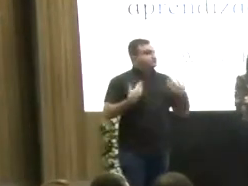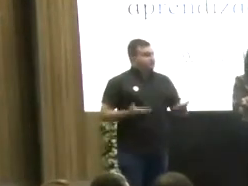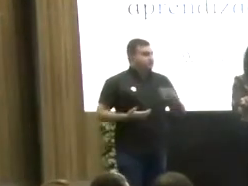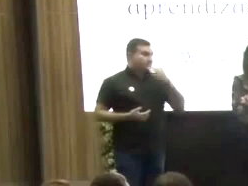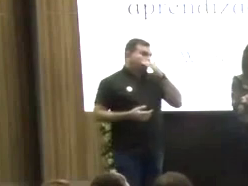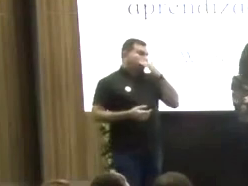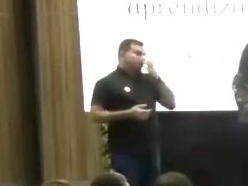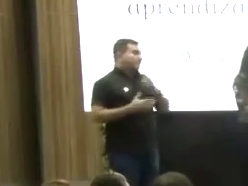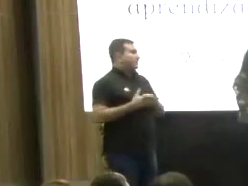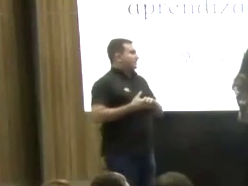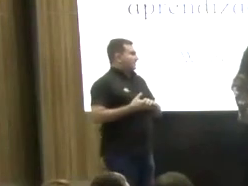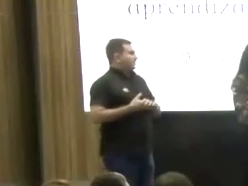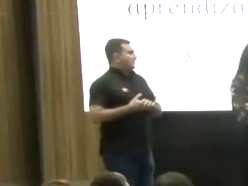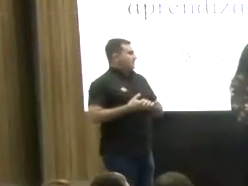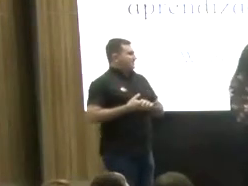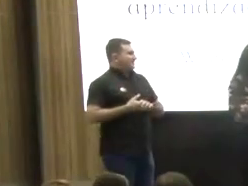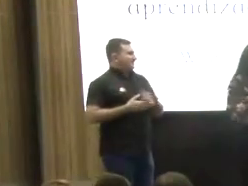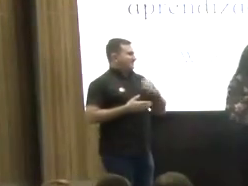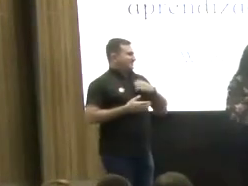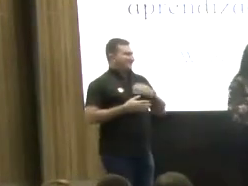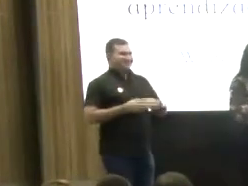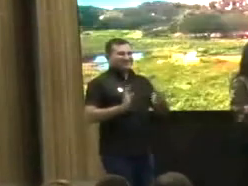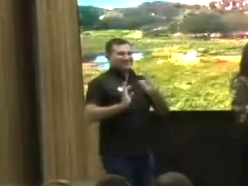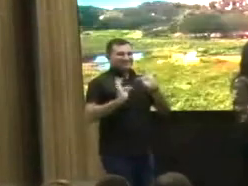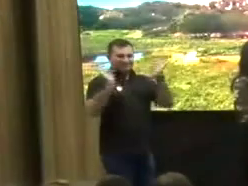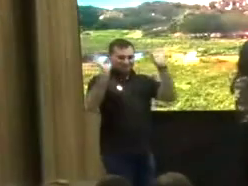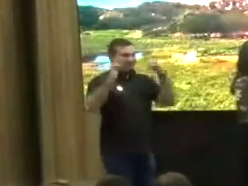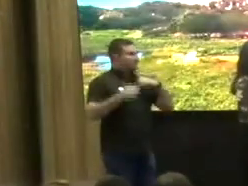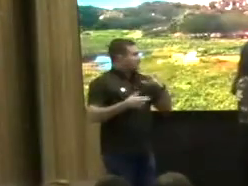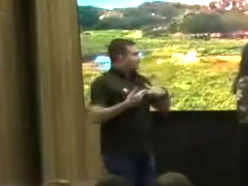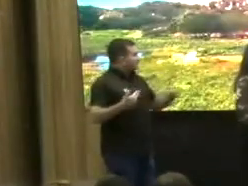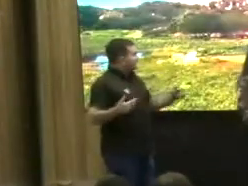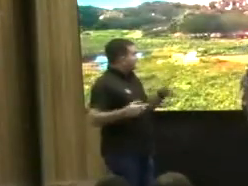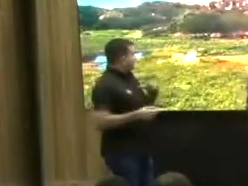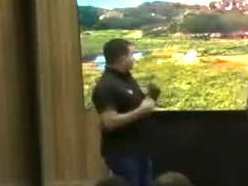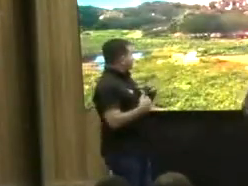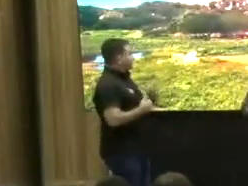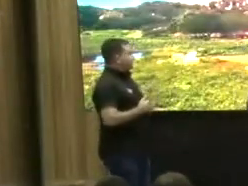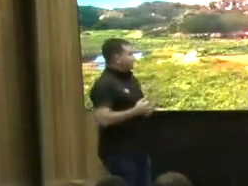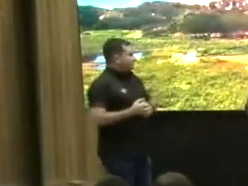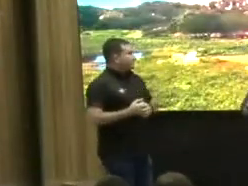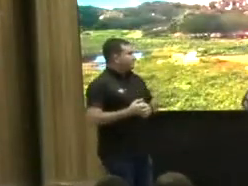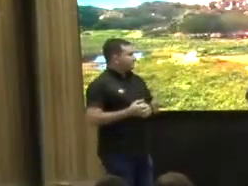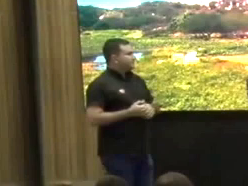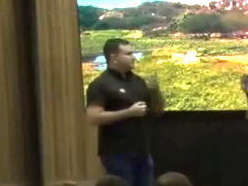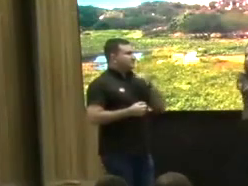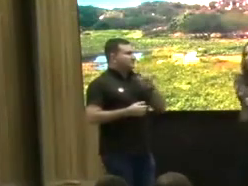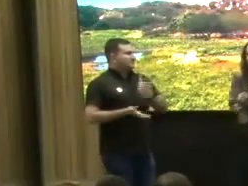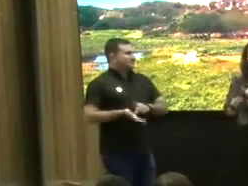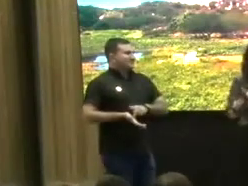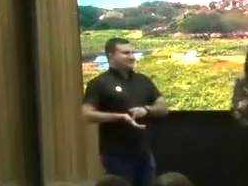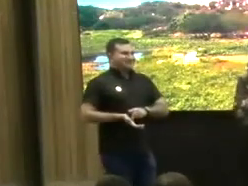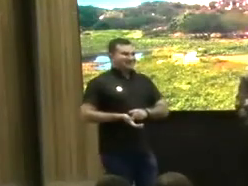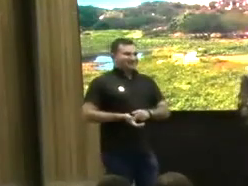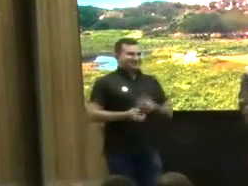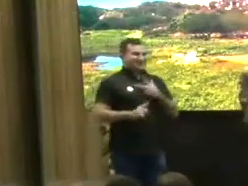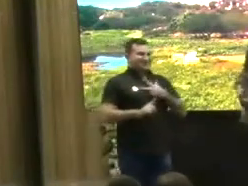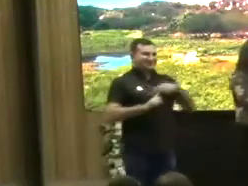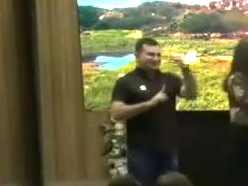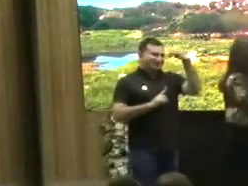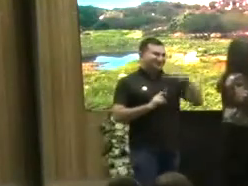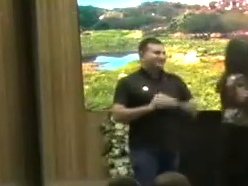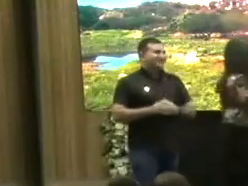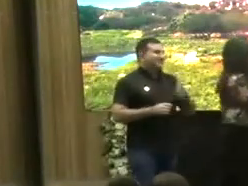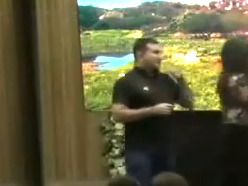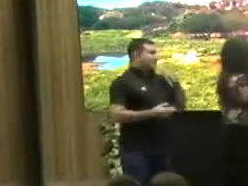deixa eu ver se eu estou tecnológica assim, sabe? Espera aí. Consegui. Vitória.